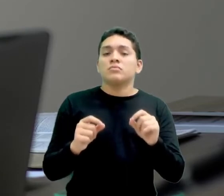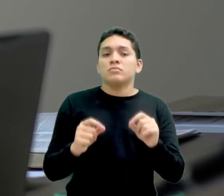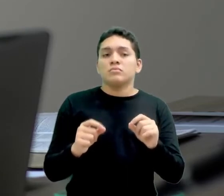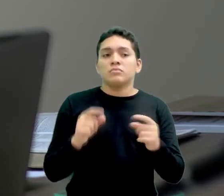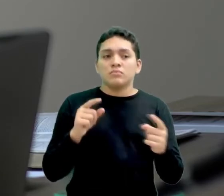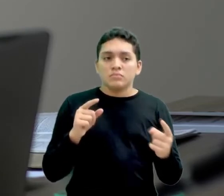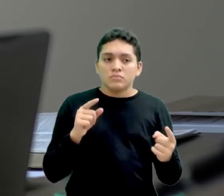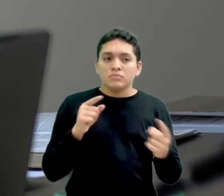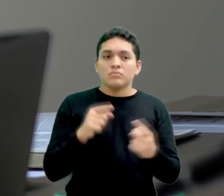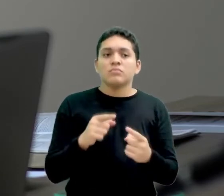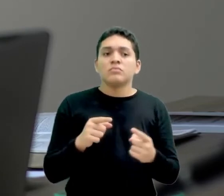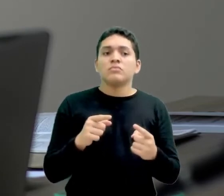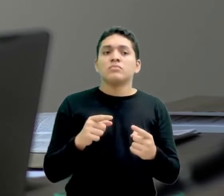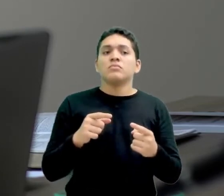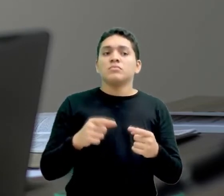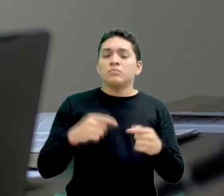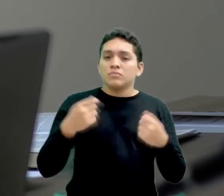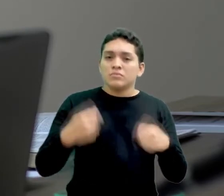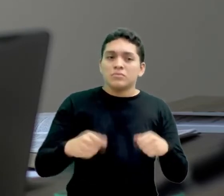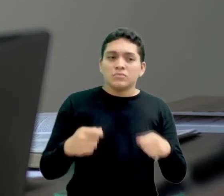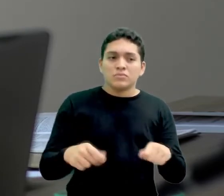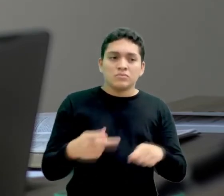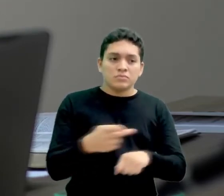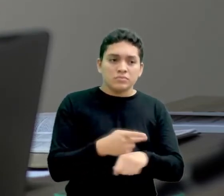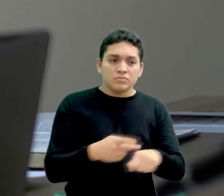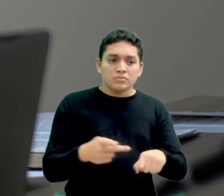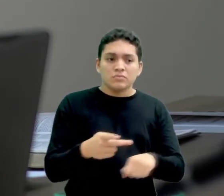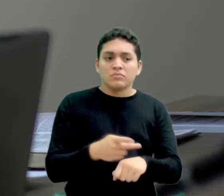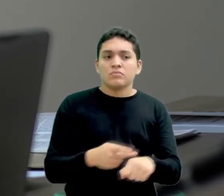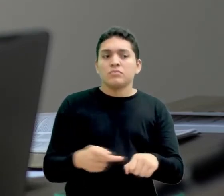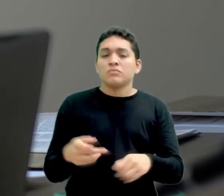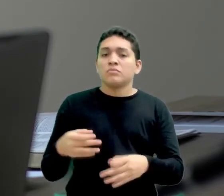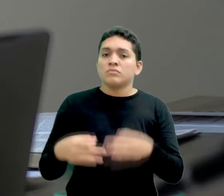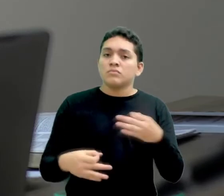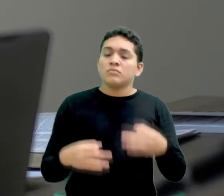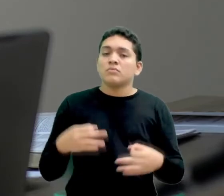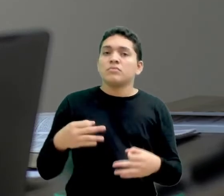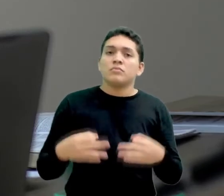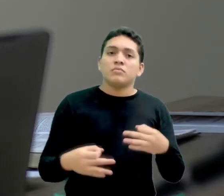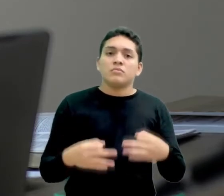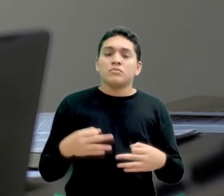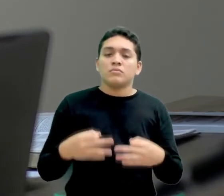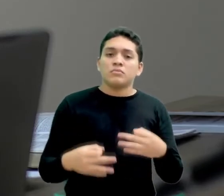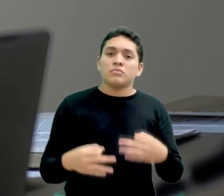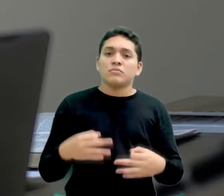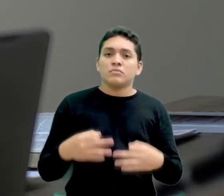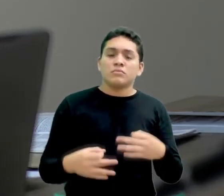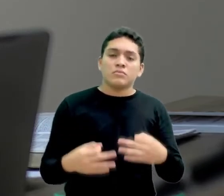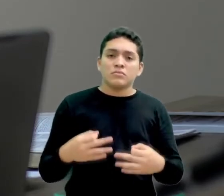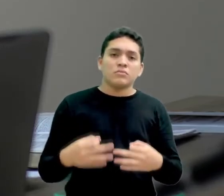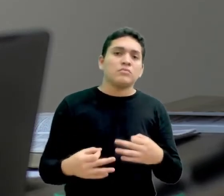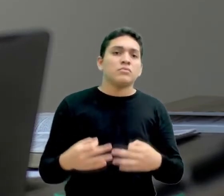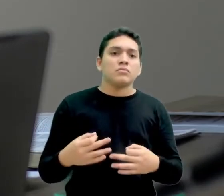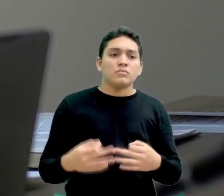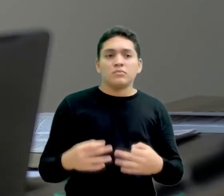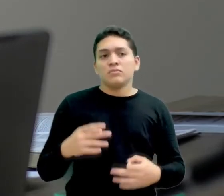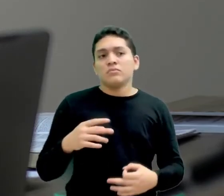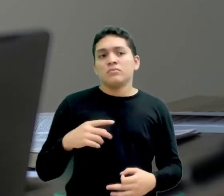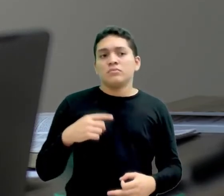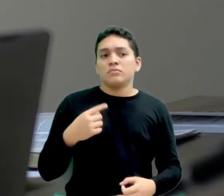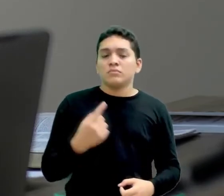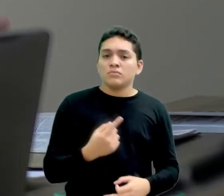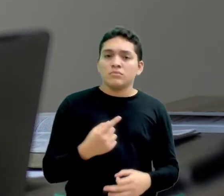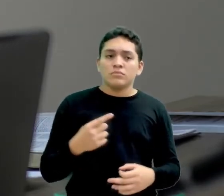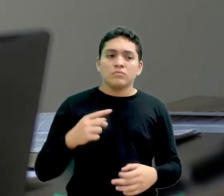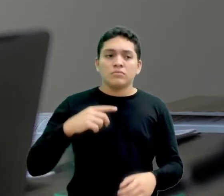deve ser buscada, uma alternativa em relação aos tribunais, né? Não levem suas questões aos